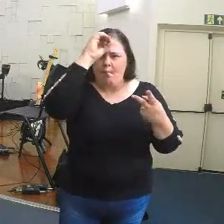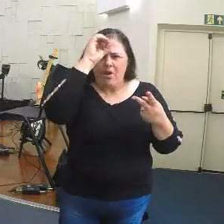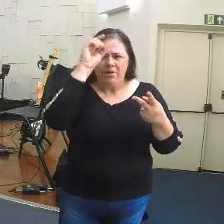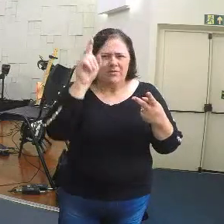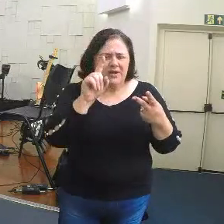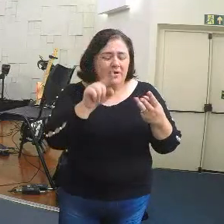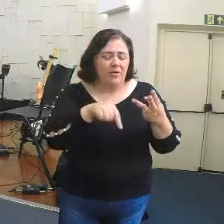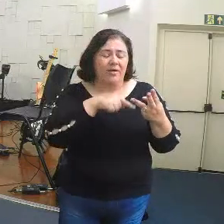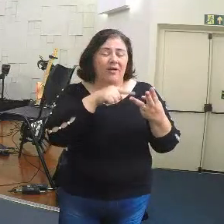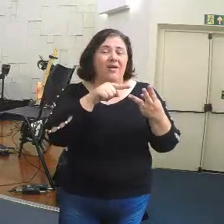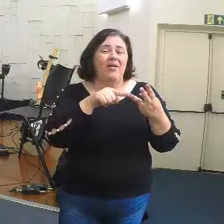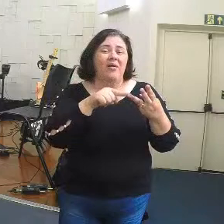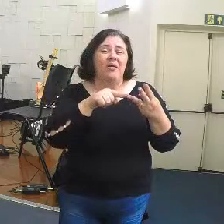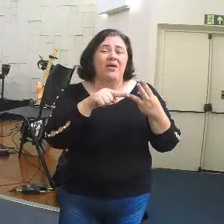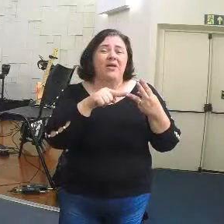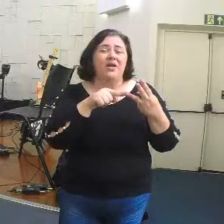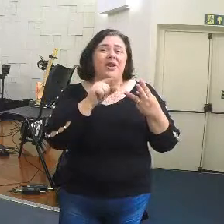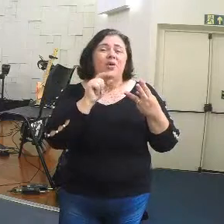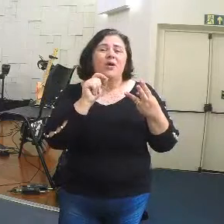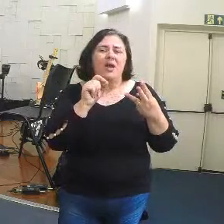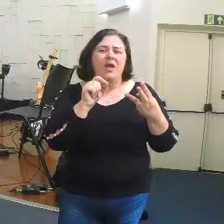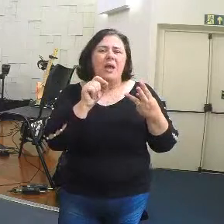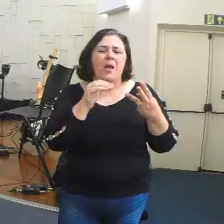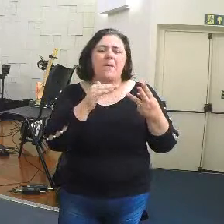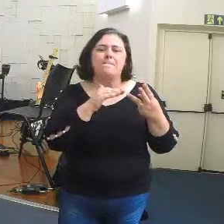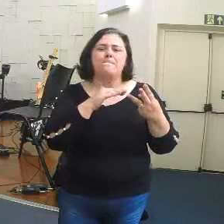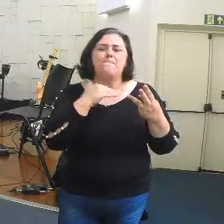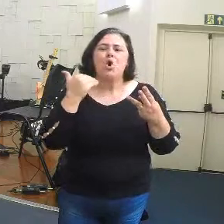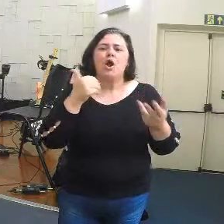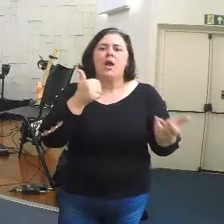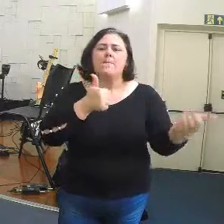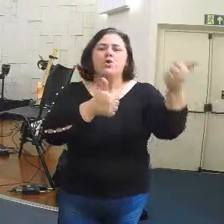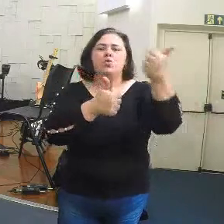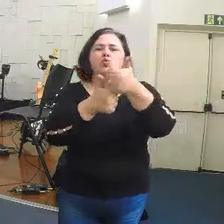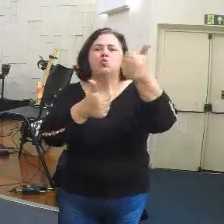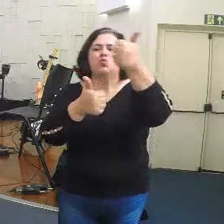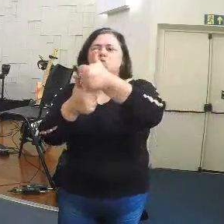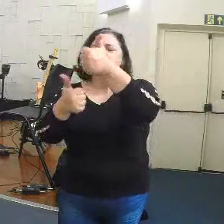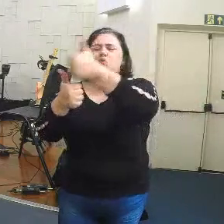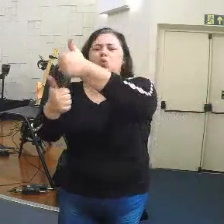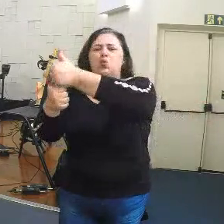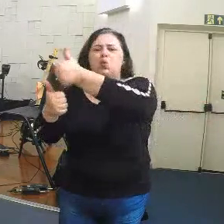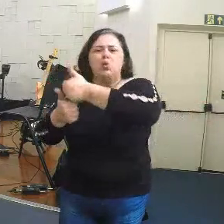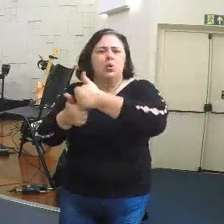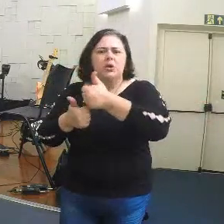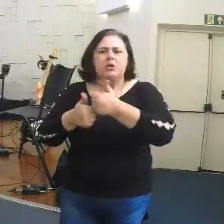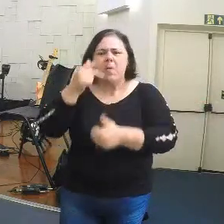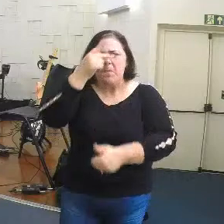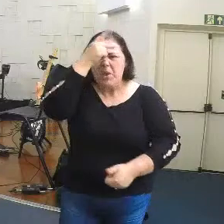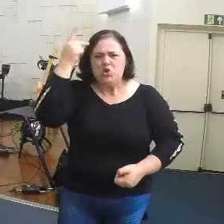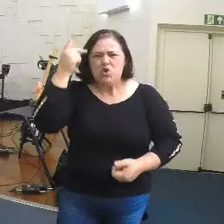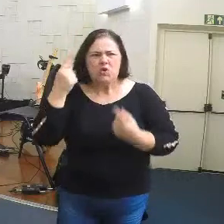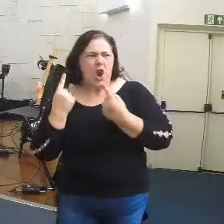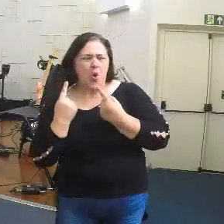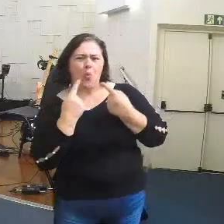morrer inocente por miseráveis pecadores que a vida inteira se rebelaram contra ele,